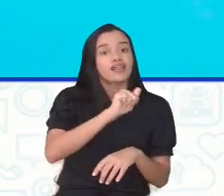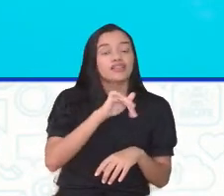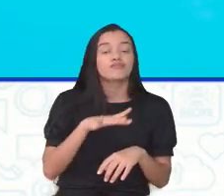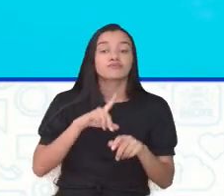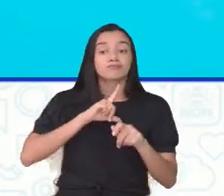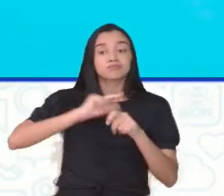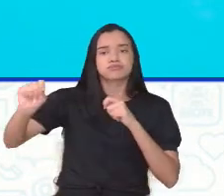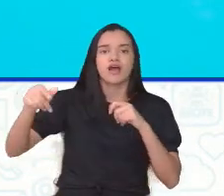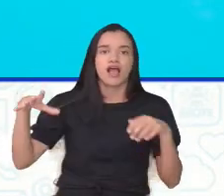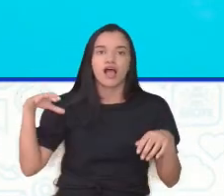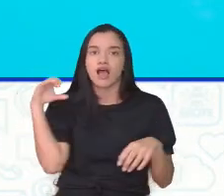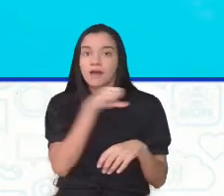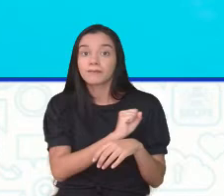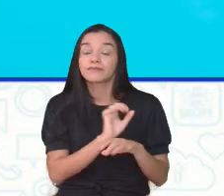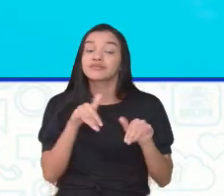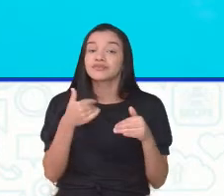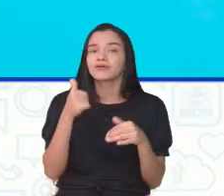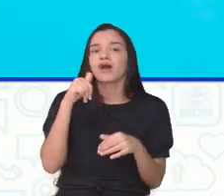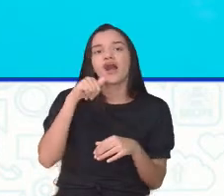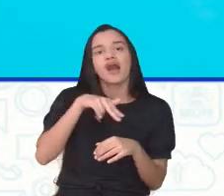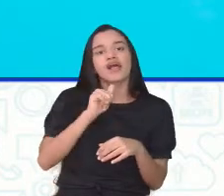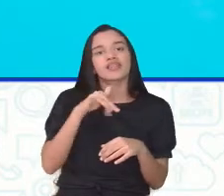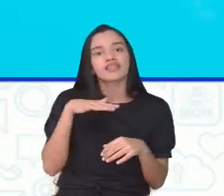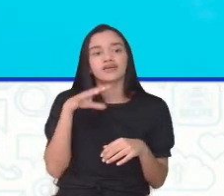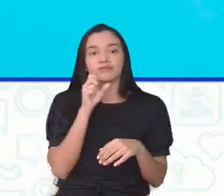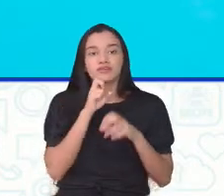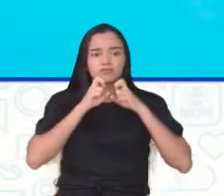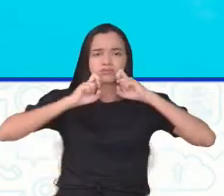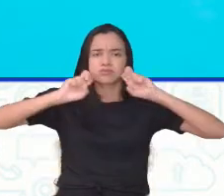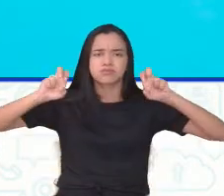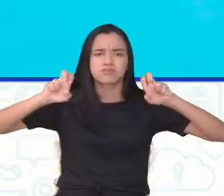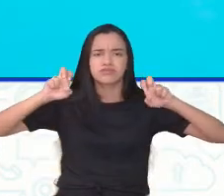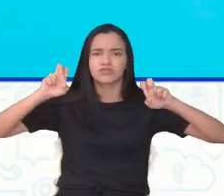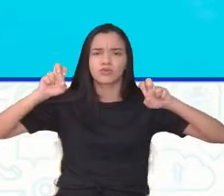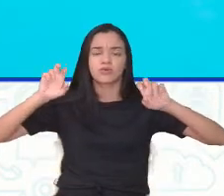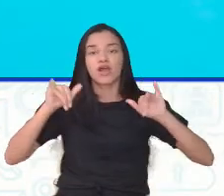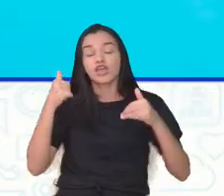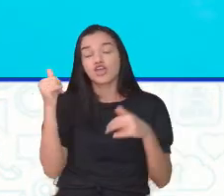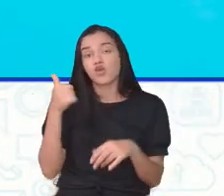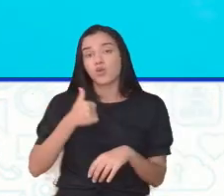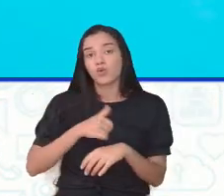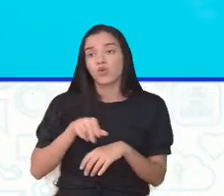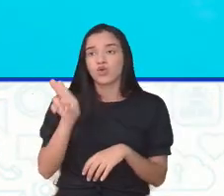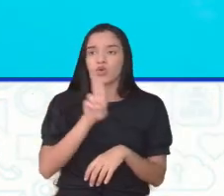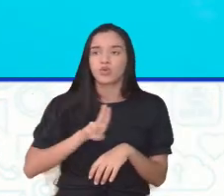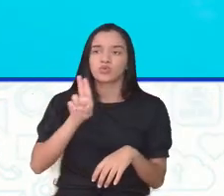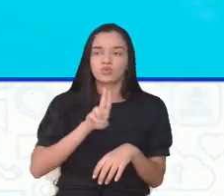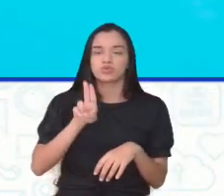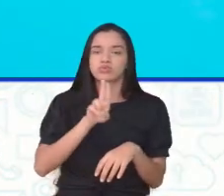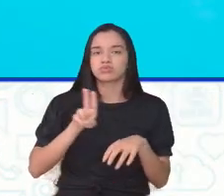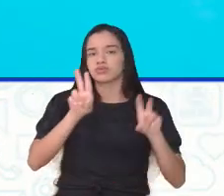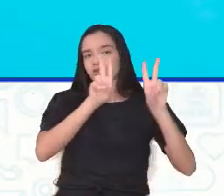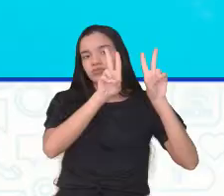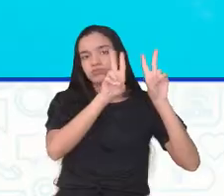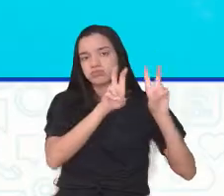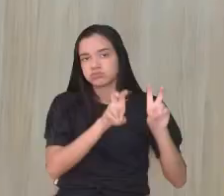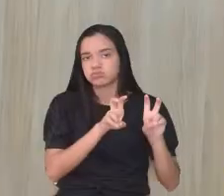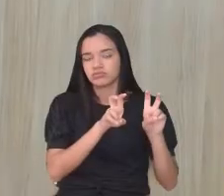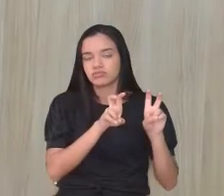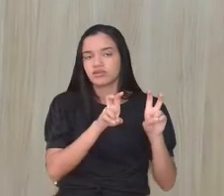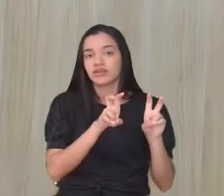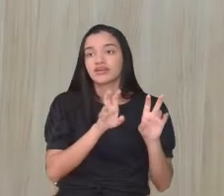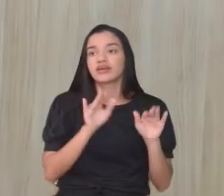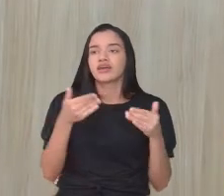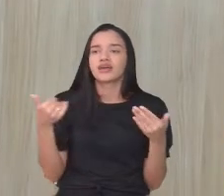rápido. E Ana gritou, saia daqui rápido. No primeiro exemplo, eu usei as aspas para marcar esse discurso direto. No